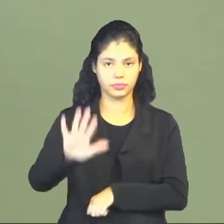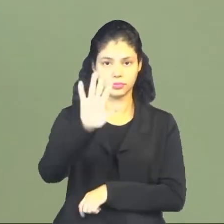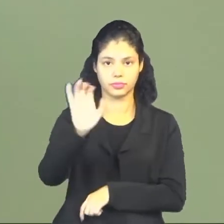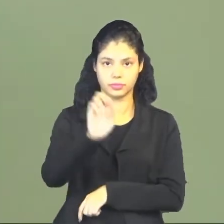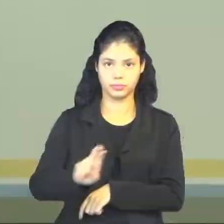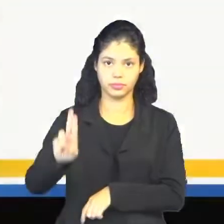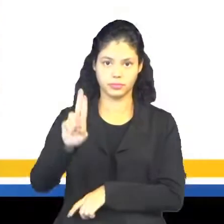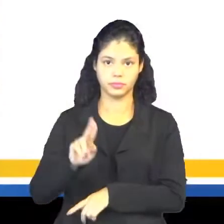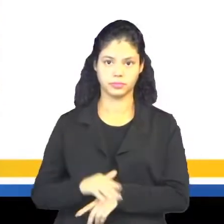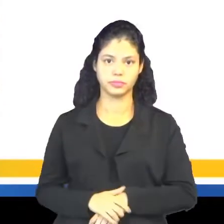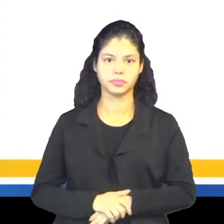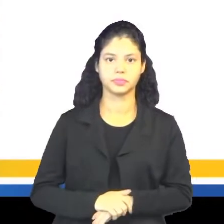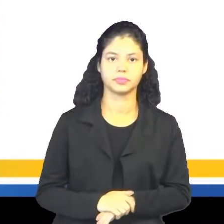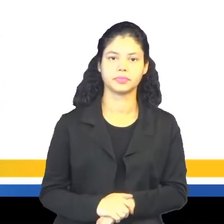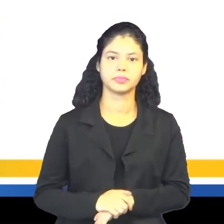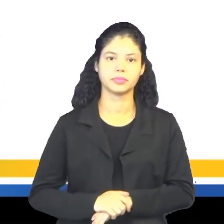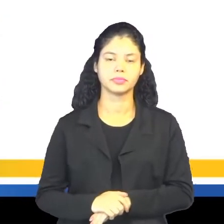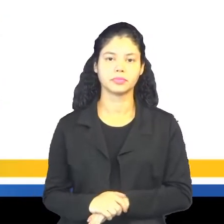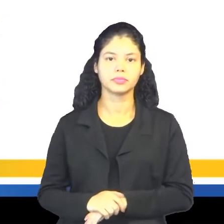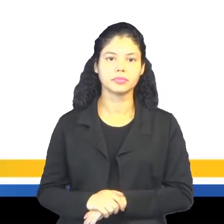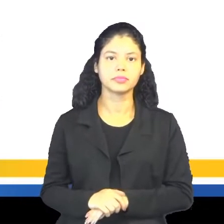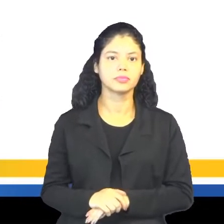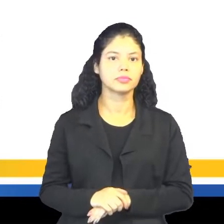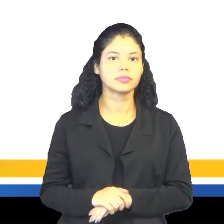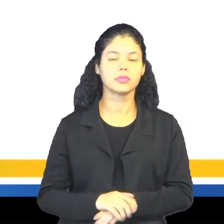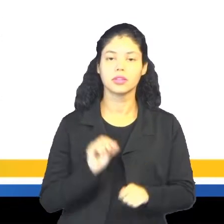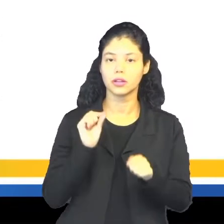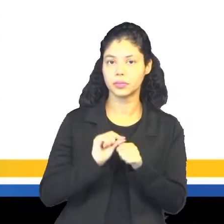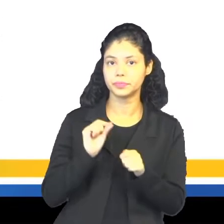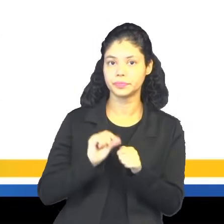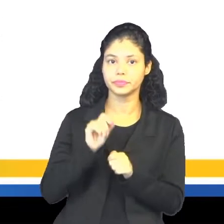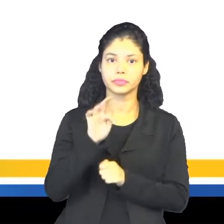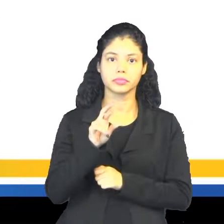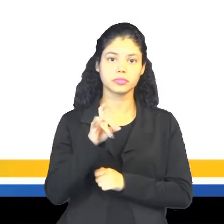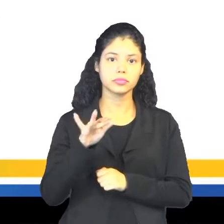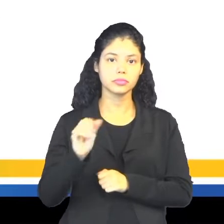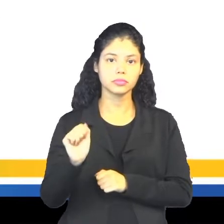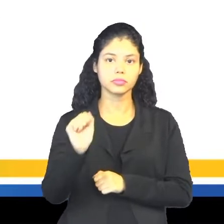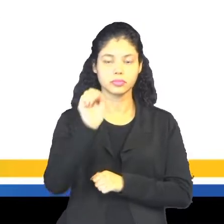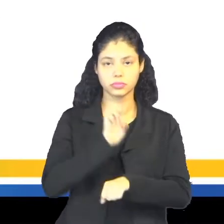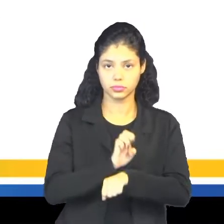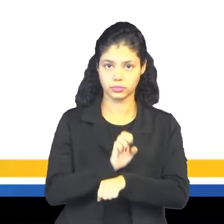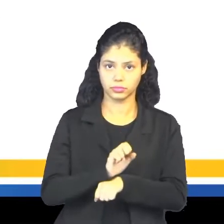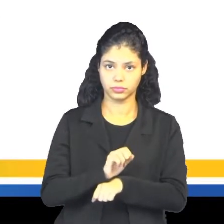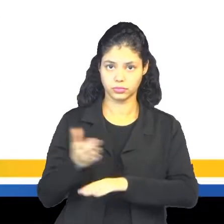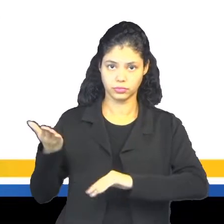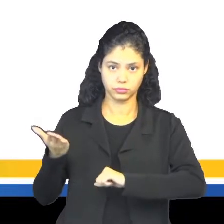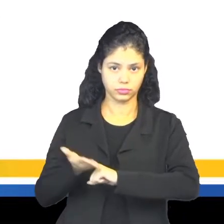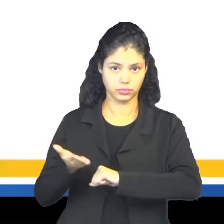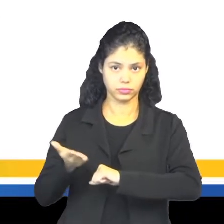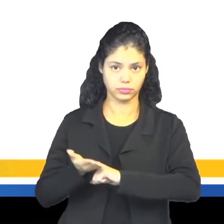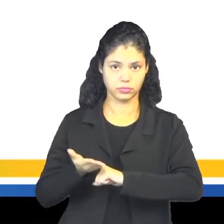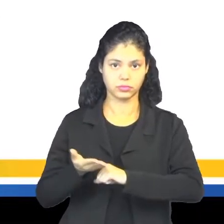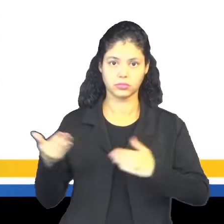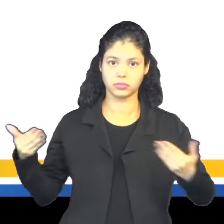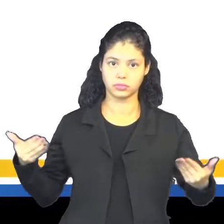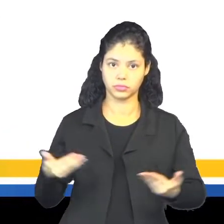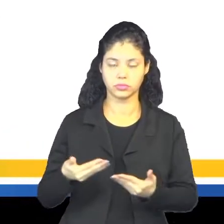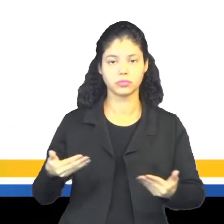Vamos lá? A formação dos Estados Nacionais modernos, ou os Estados